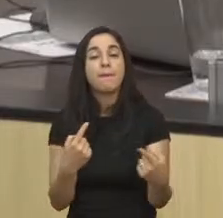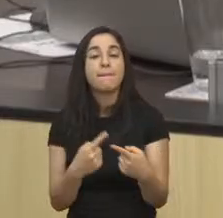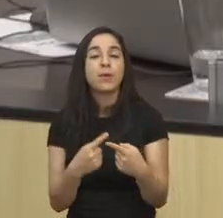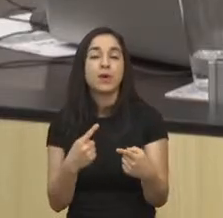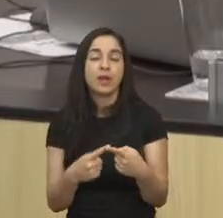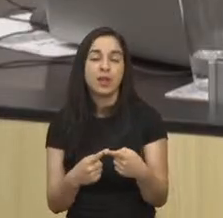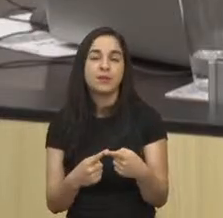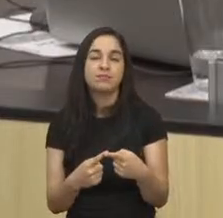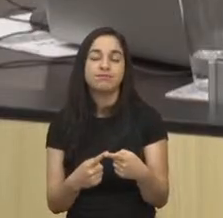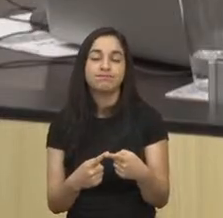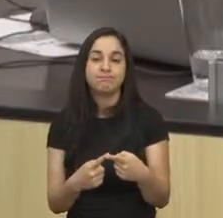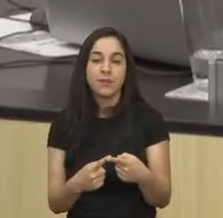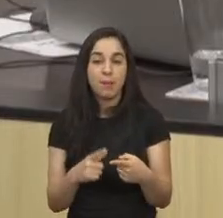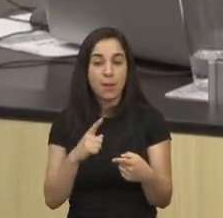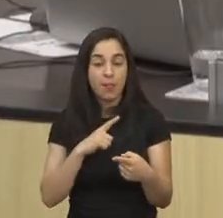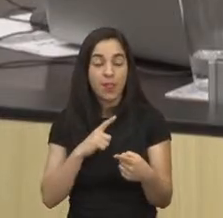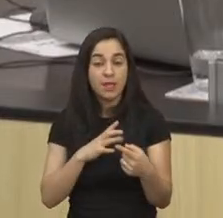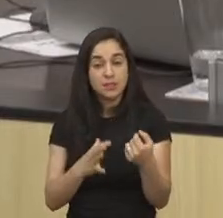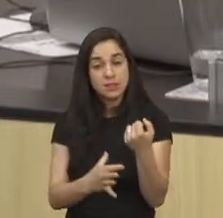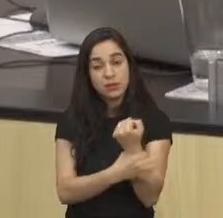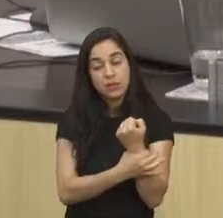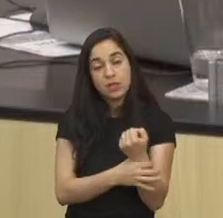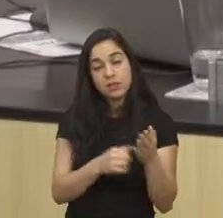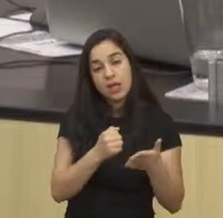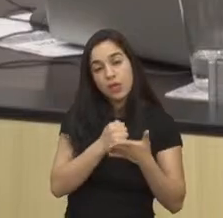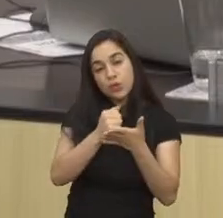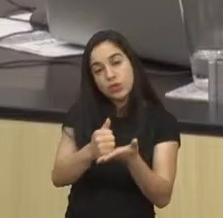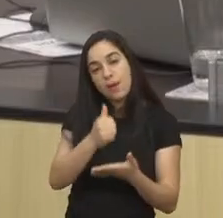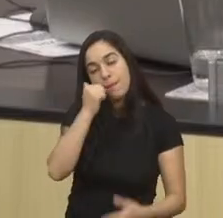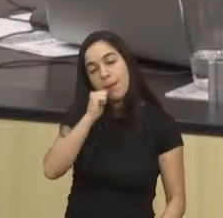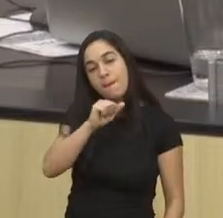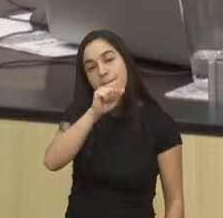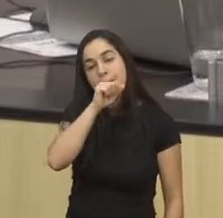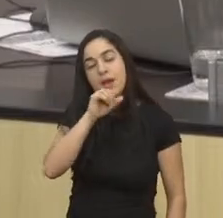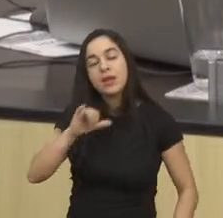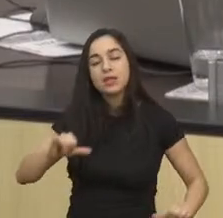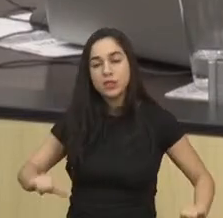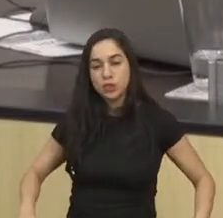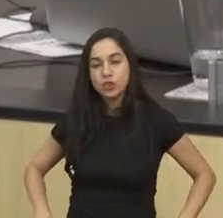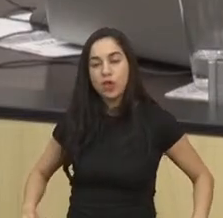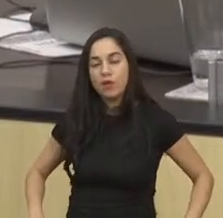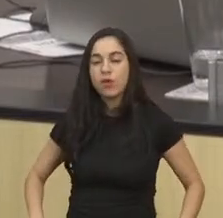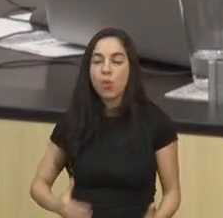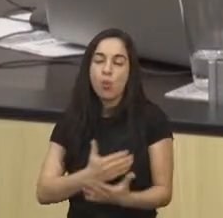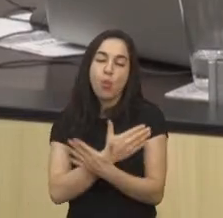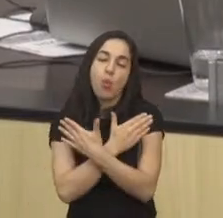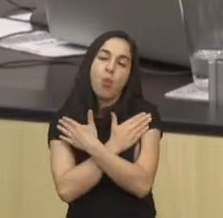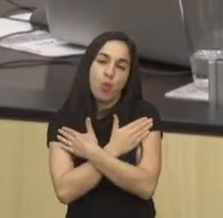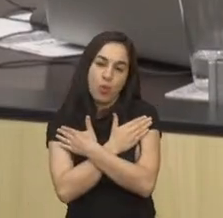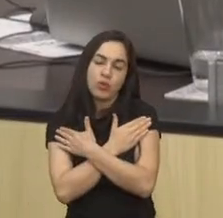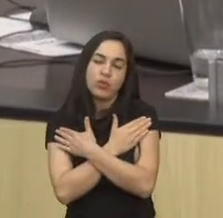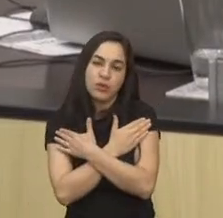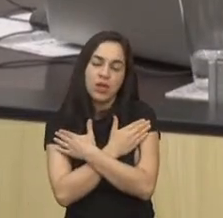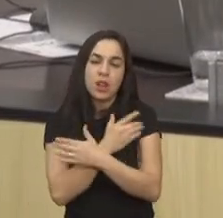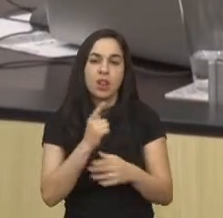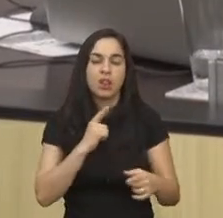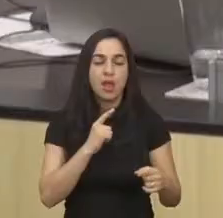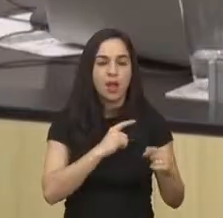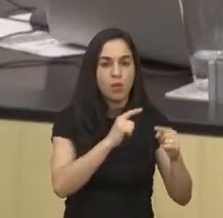para dar segurança a essas mães que vivem o luto e que sejam tratadas de forma diferenciada, em um